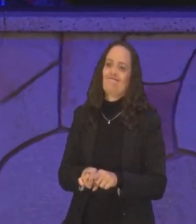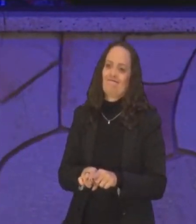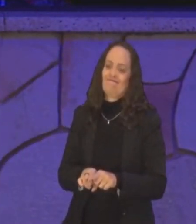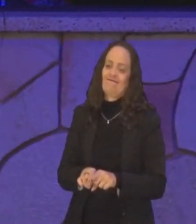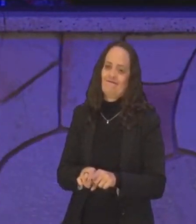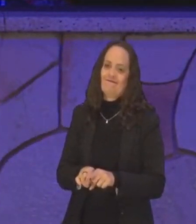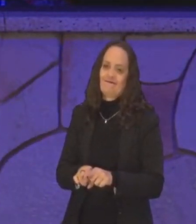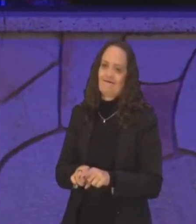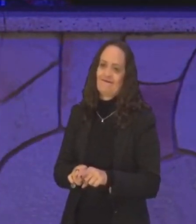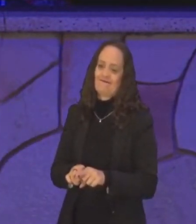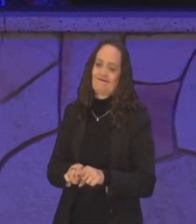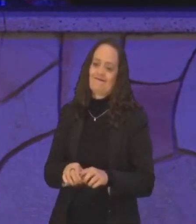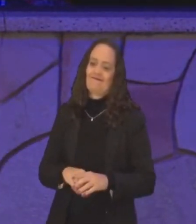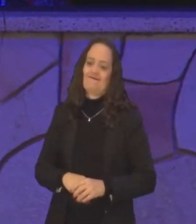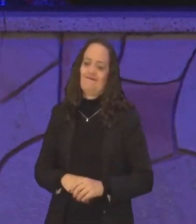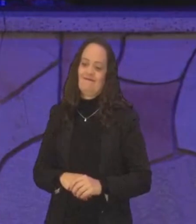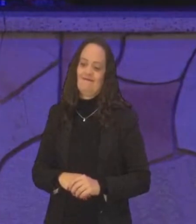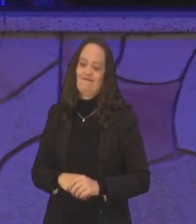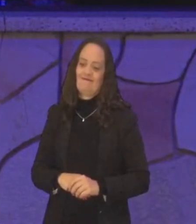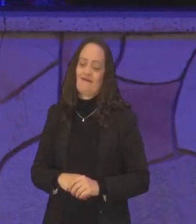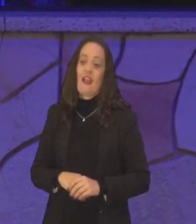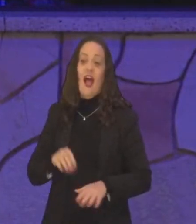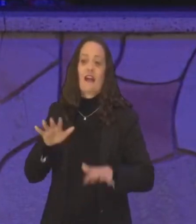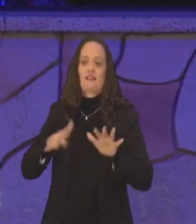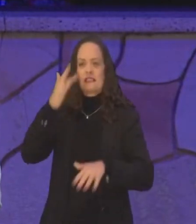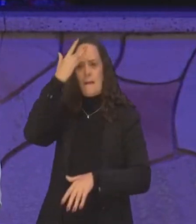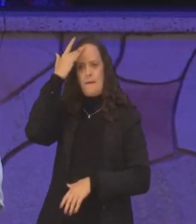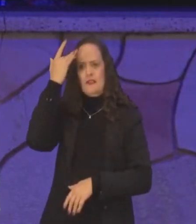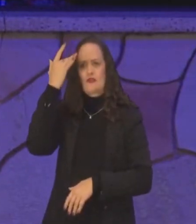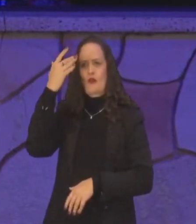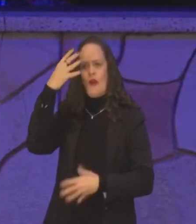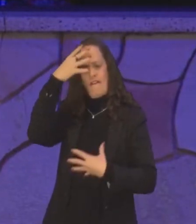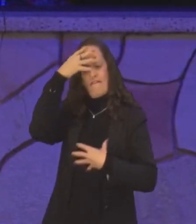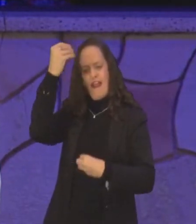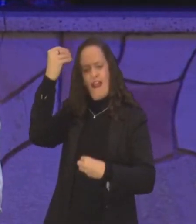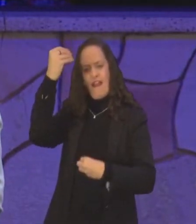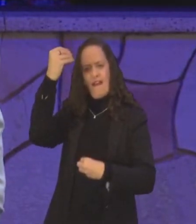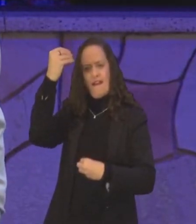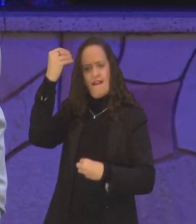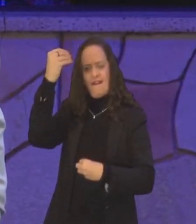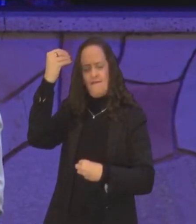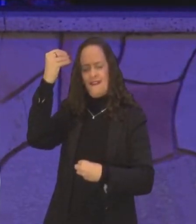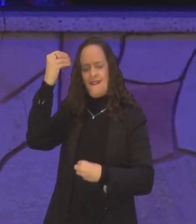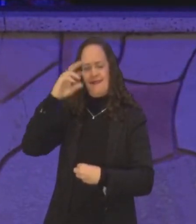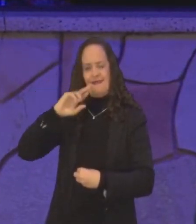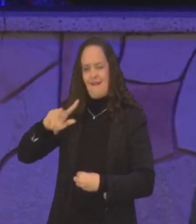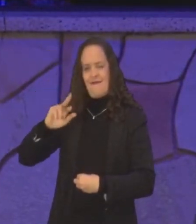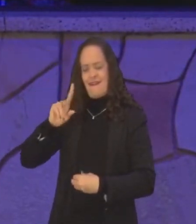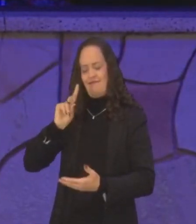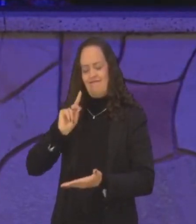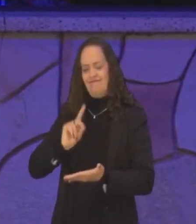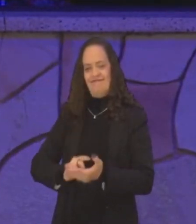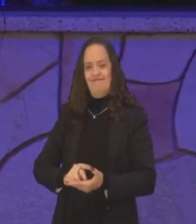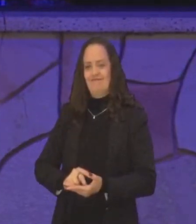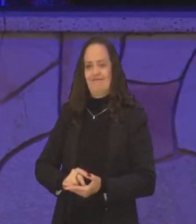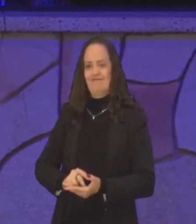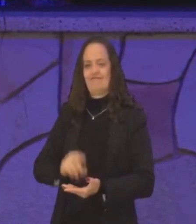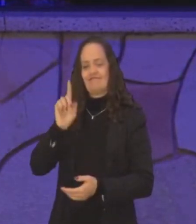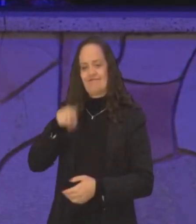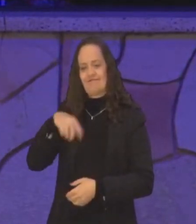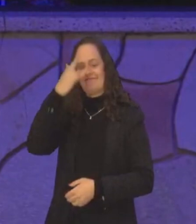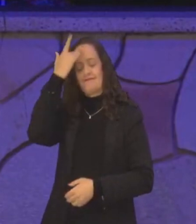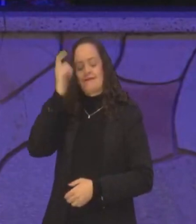comentarista, de boa fé, só que não, na tentativa